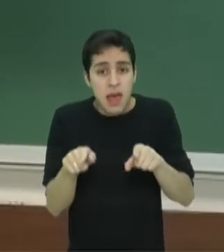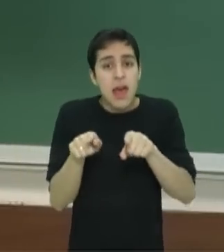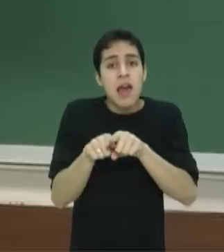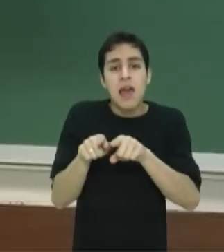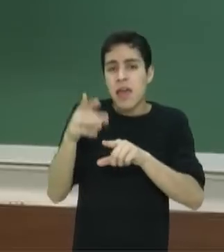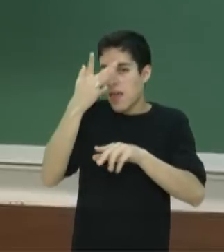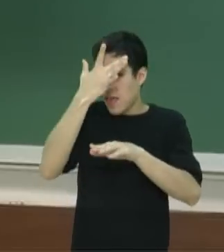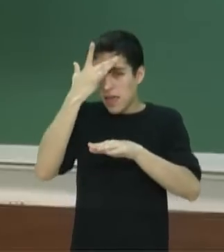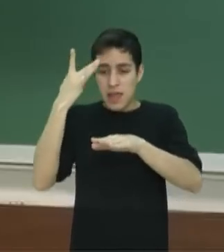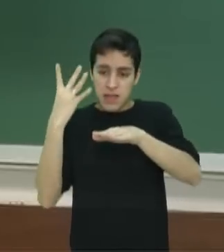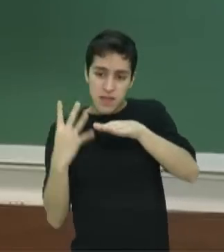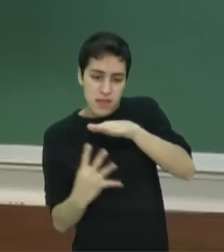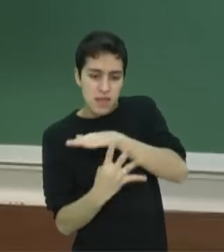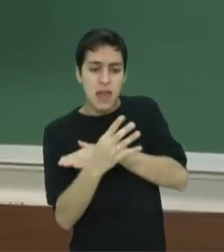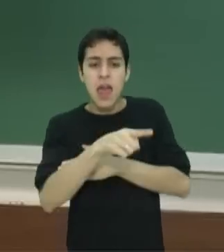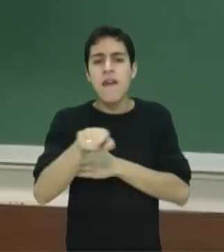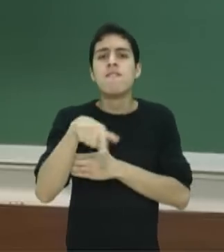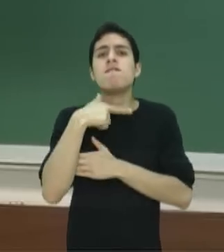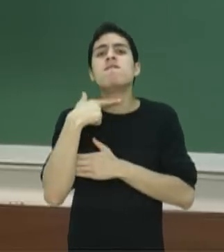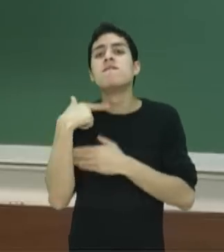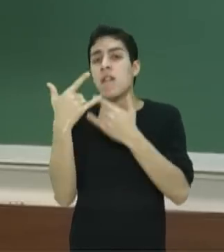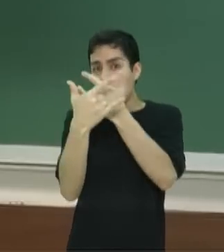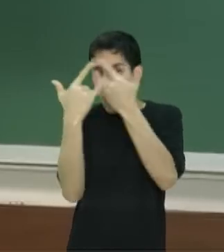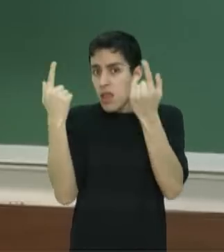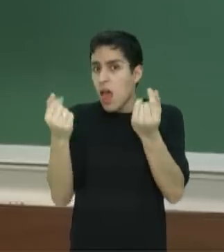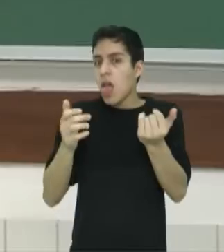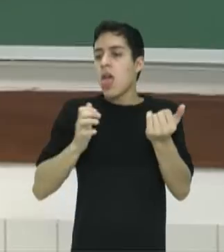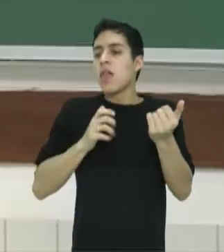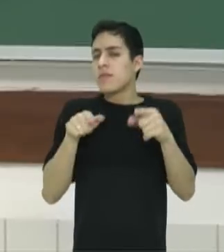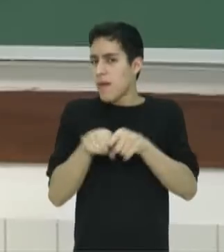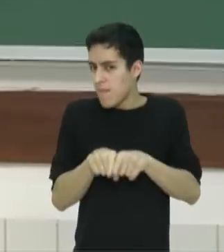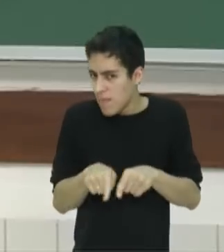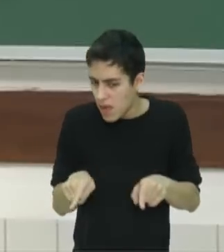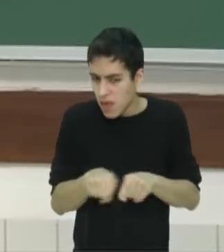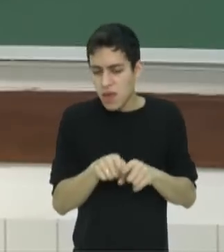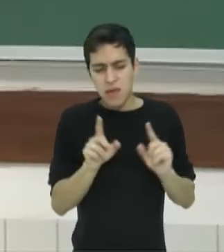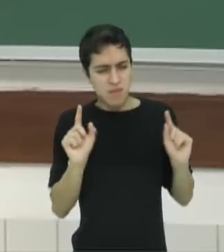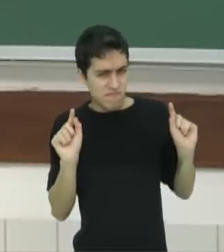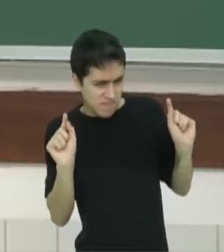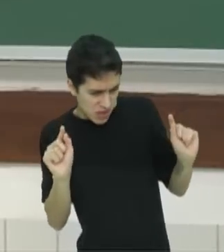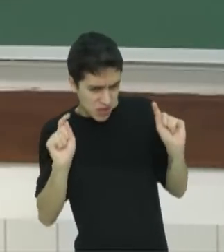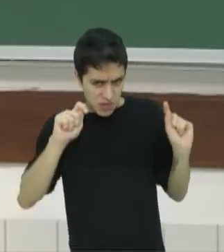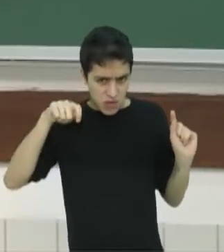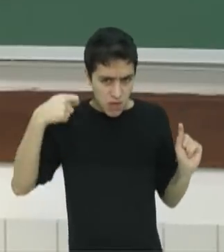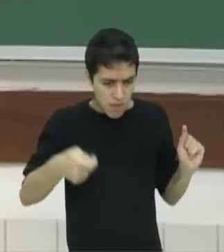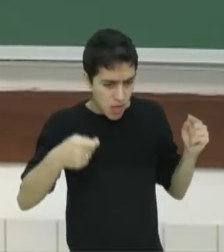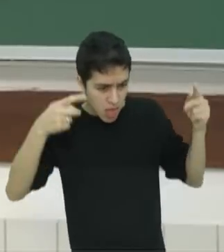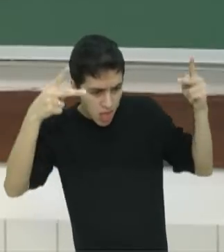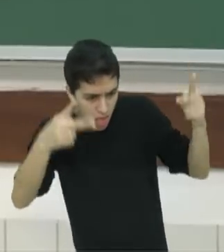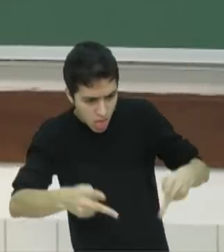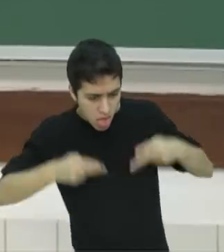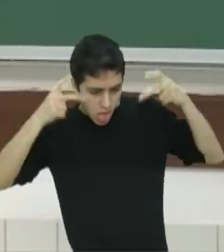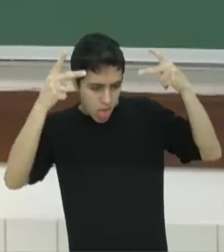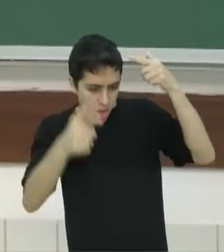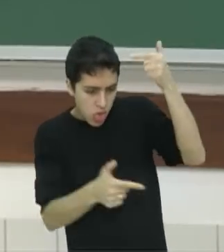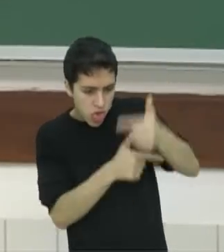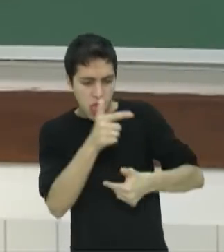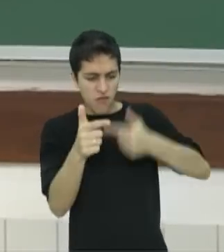também tinham o desejo de enriquecer. Temos também o quê? Essa questão da exploração do trabalho, ou